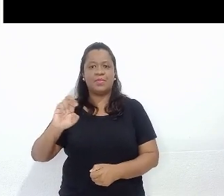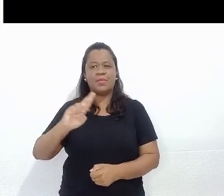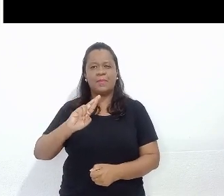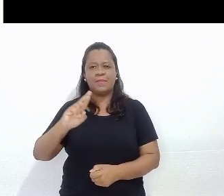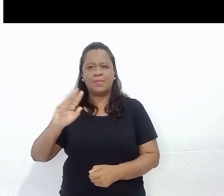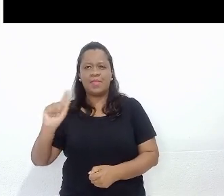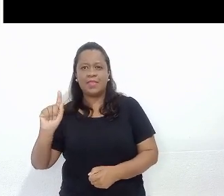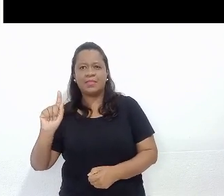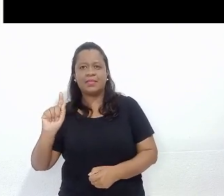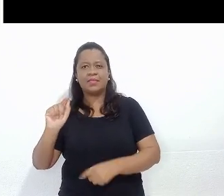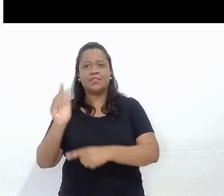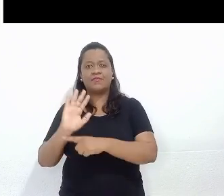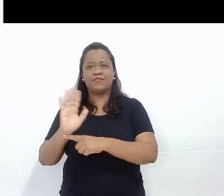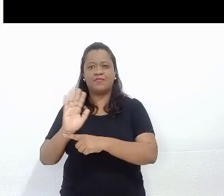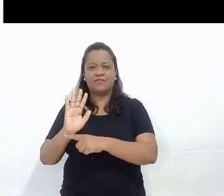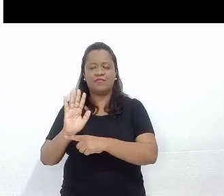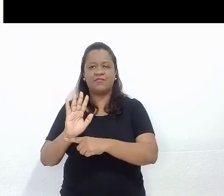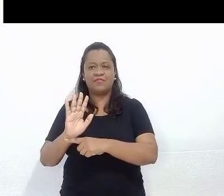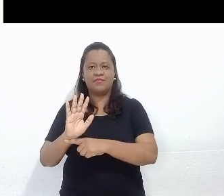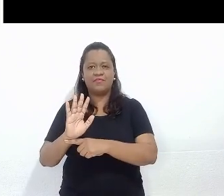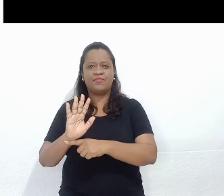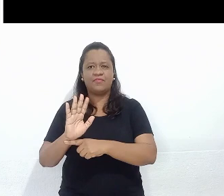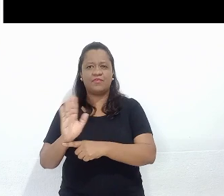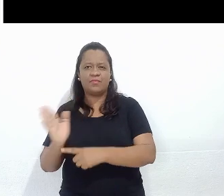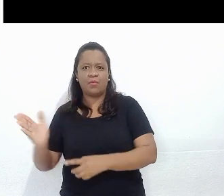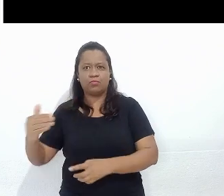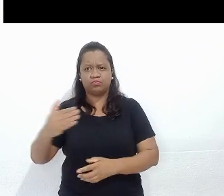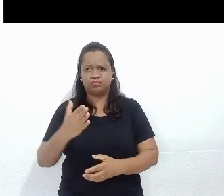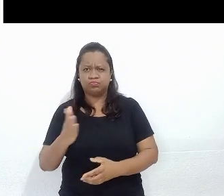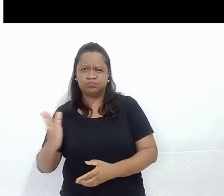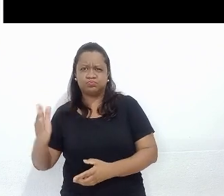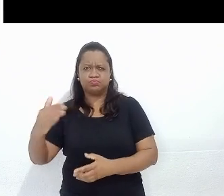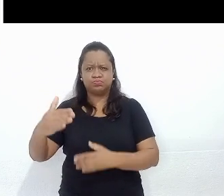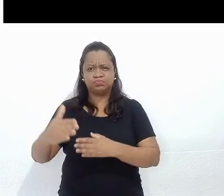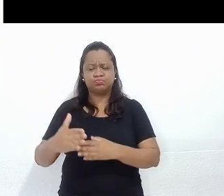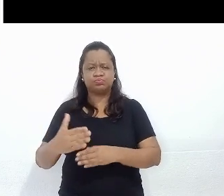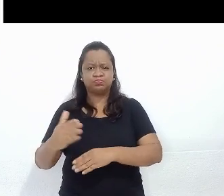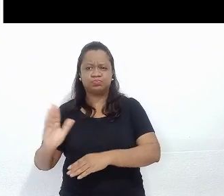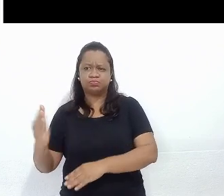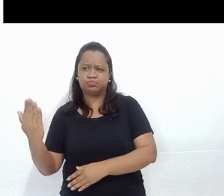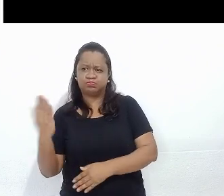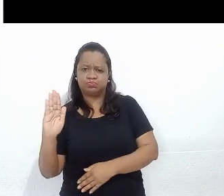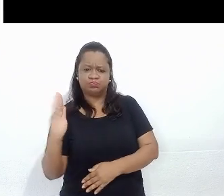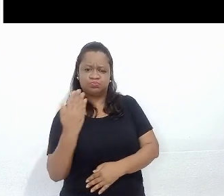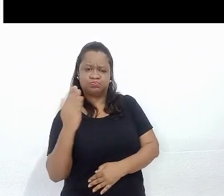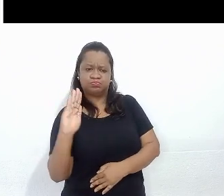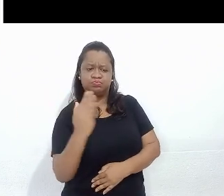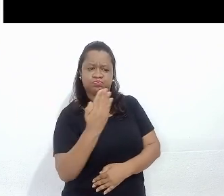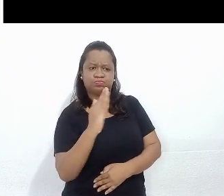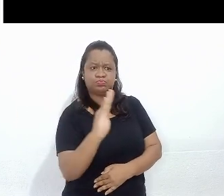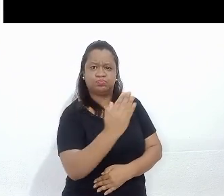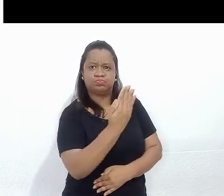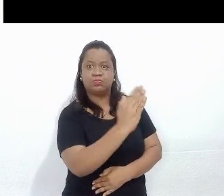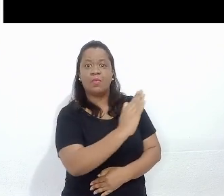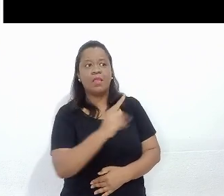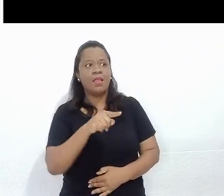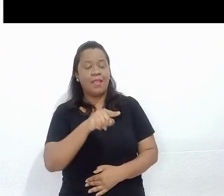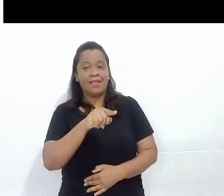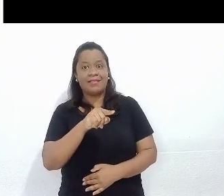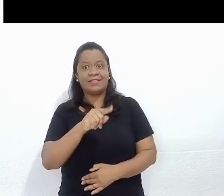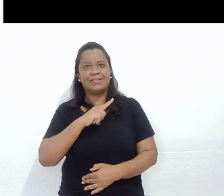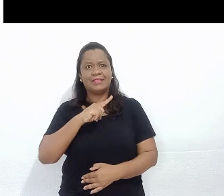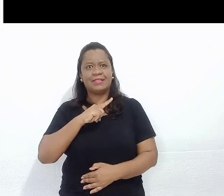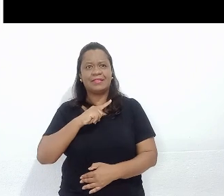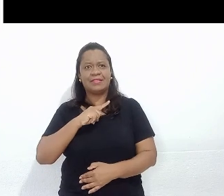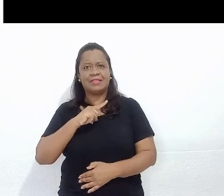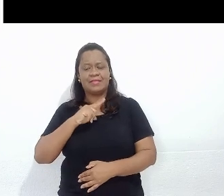na praia, ele também usa uma zoom e um movimento de câmera. Isso dá uma sensação meio de tortura mesmo, né?